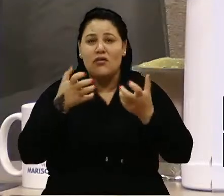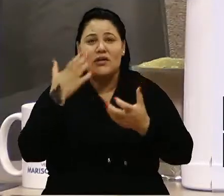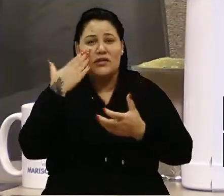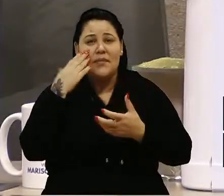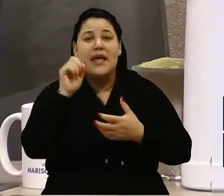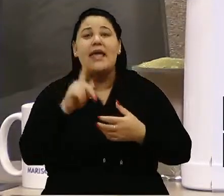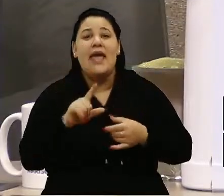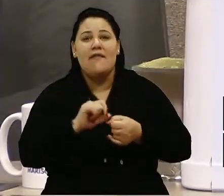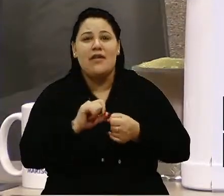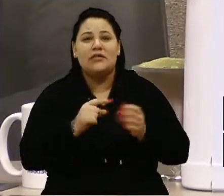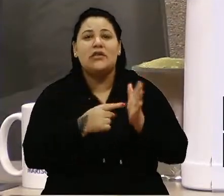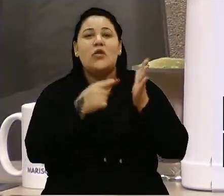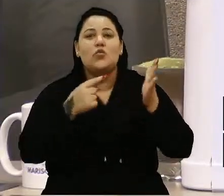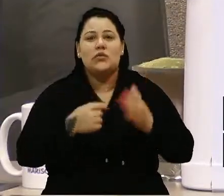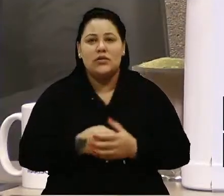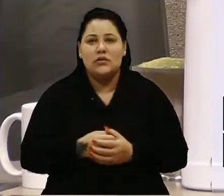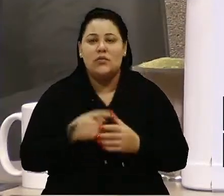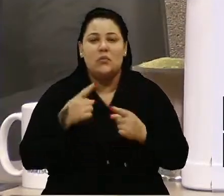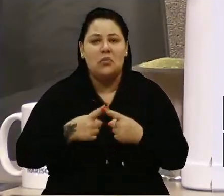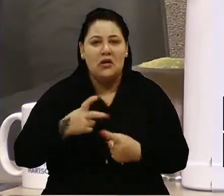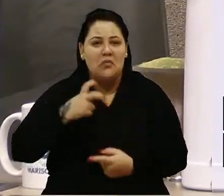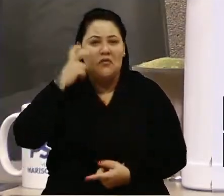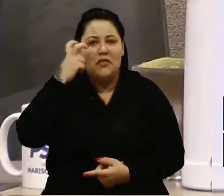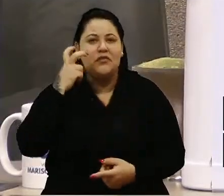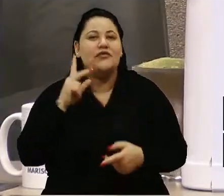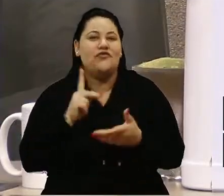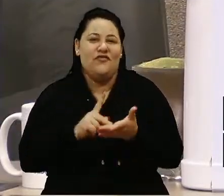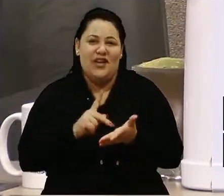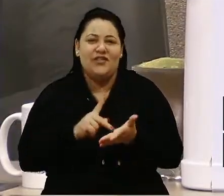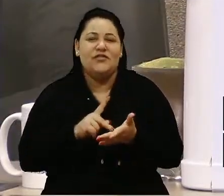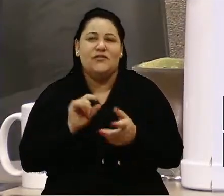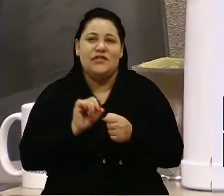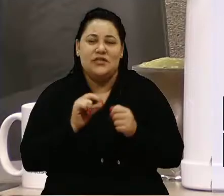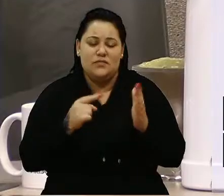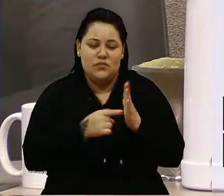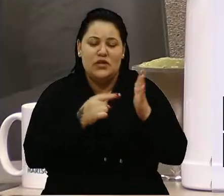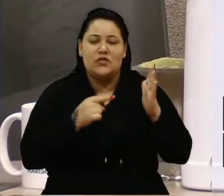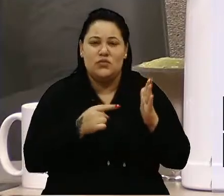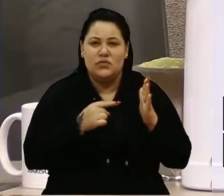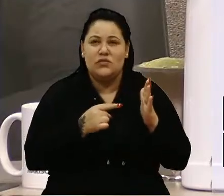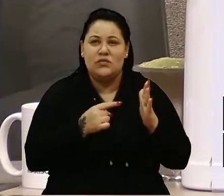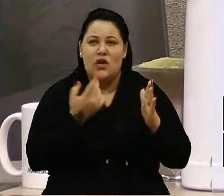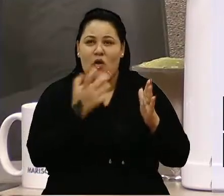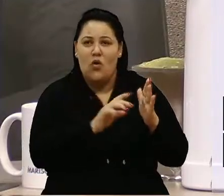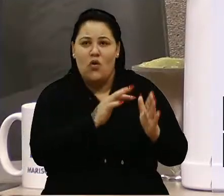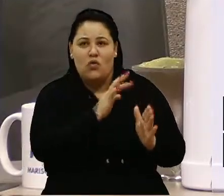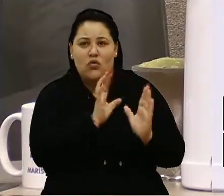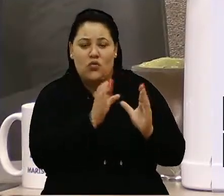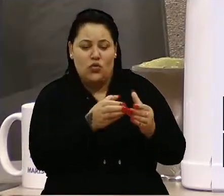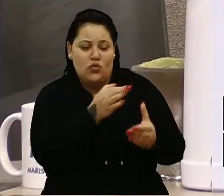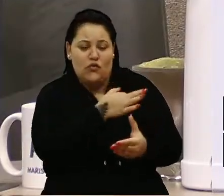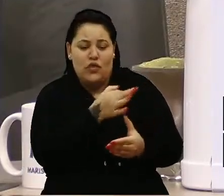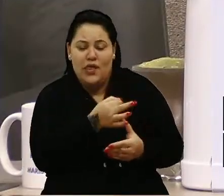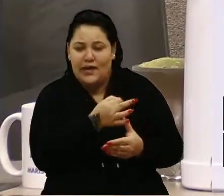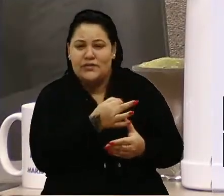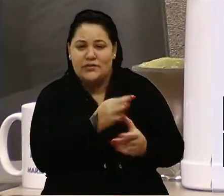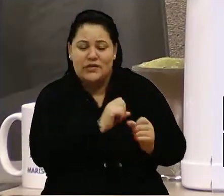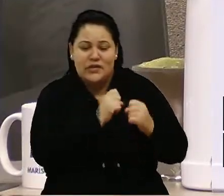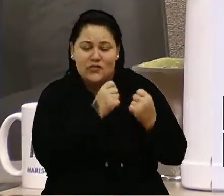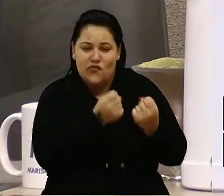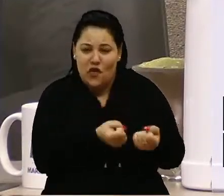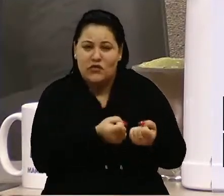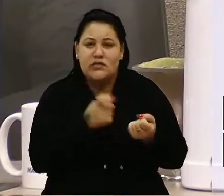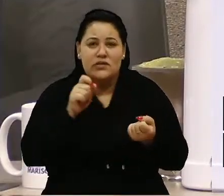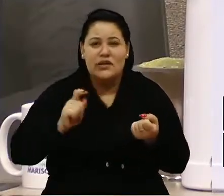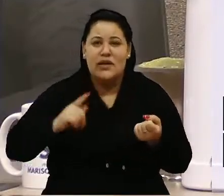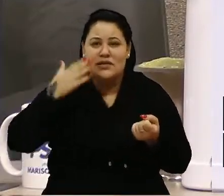isso. Porque é uma vergonha alguém que faz uma denúncia contra um grupo de voluntários que se dedica e estende a mão para o próximo. Então, quem sabe, eles poderiam